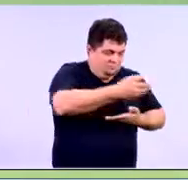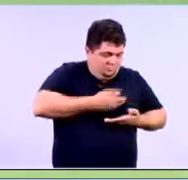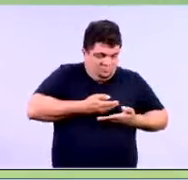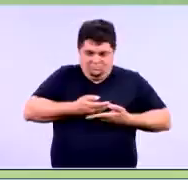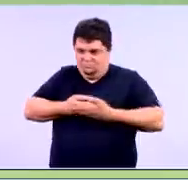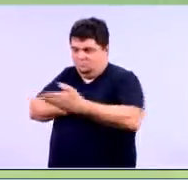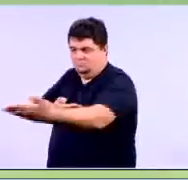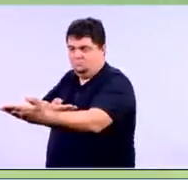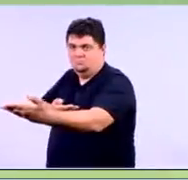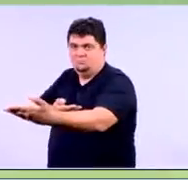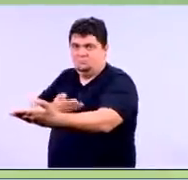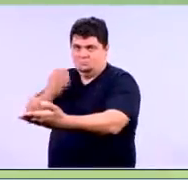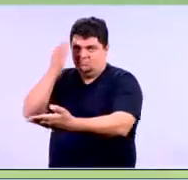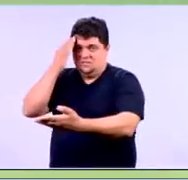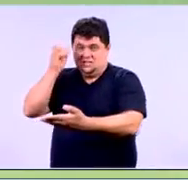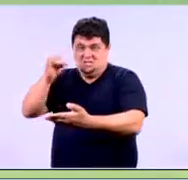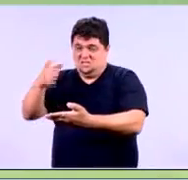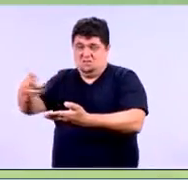essa renda